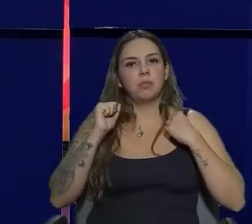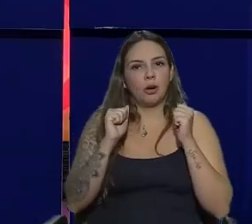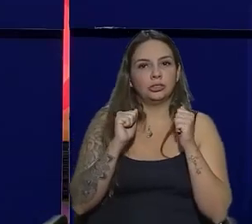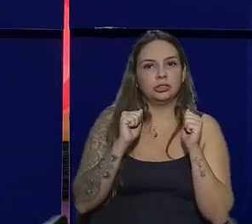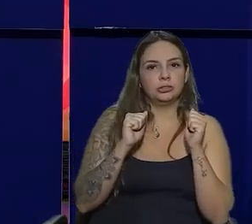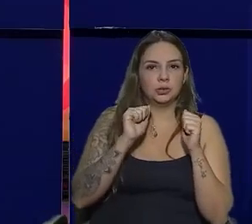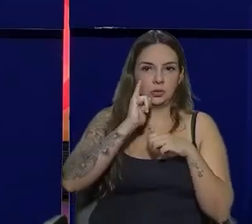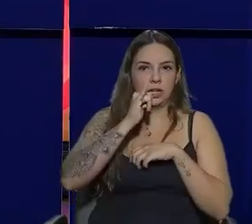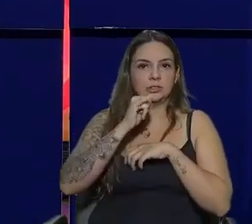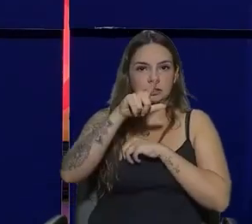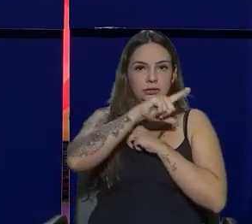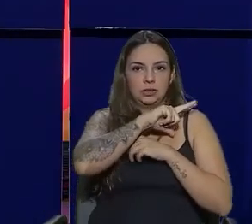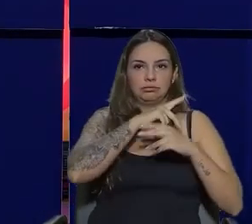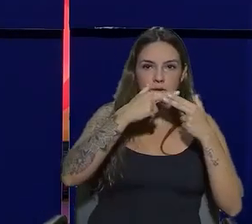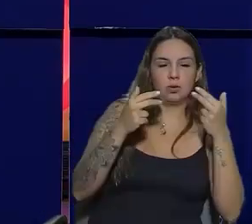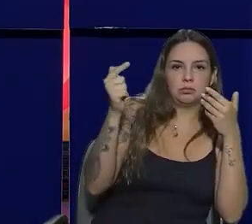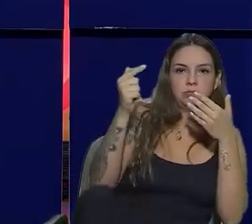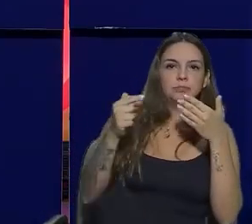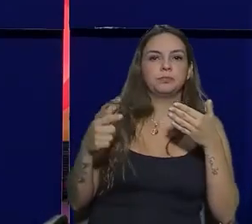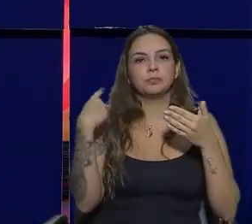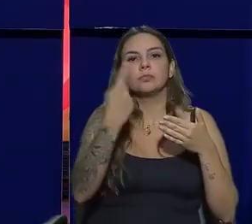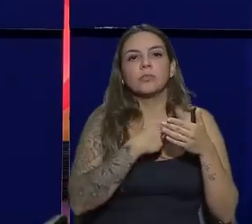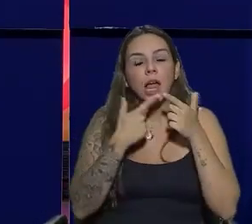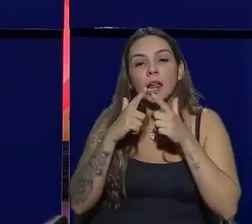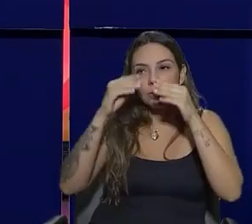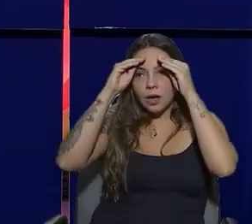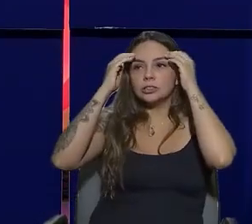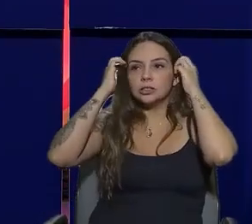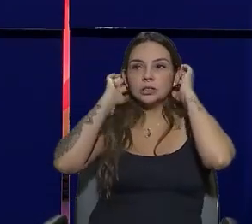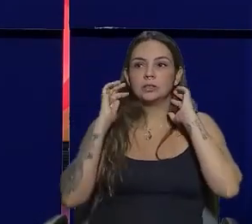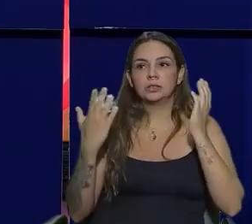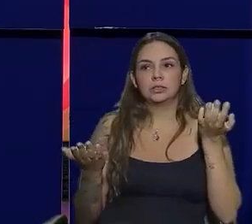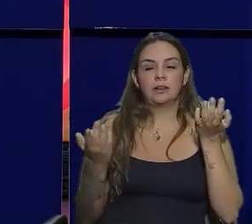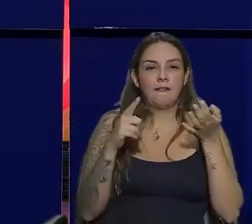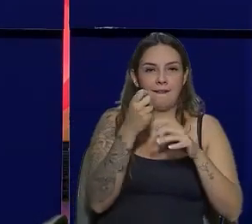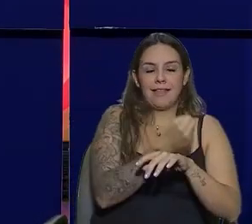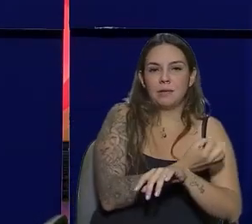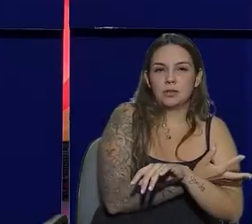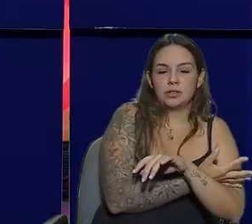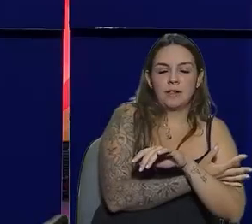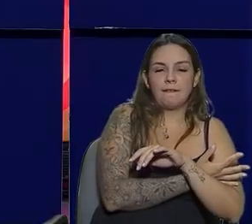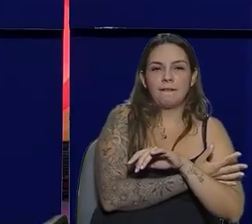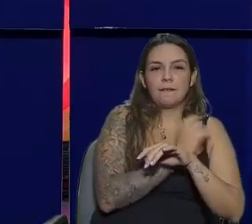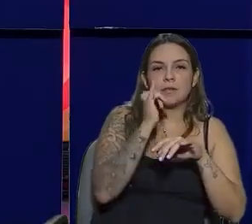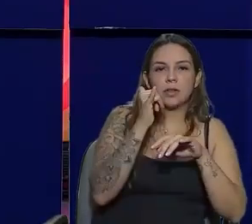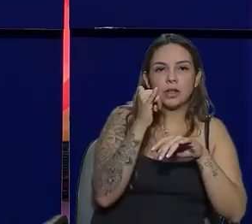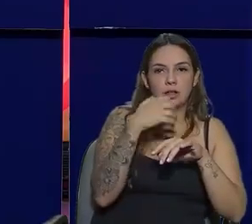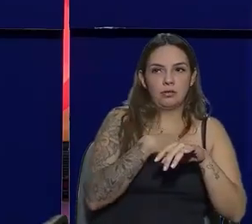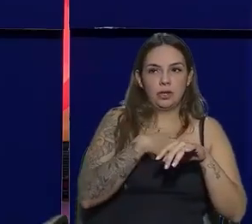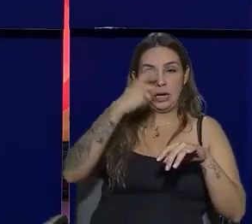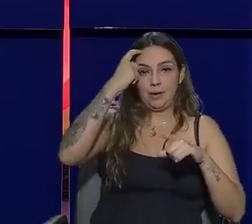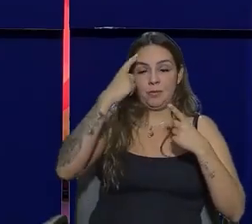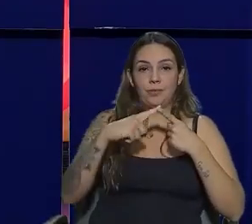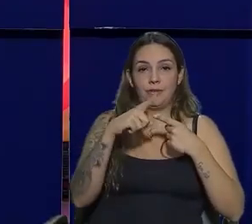e deve ser narrada se você tiver os elementos. No nosso caso, é a linguagem. Então, essa emoção vai ser narrada de forma